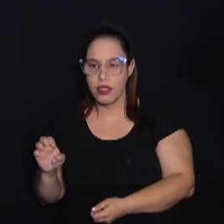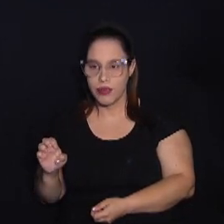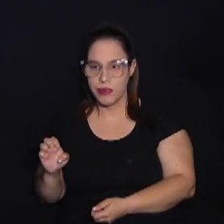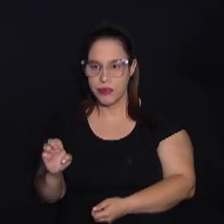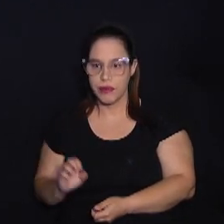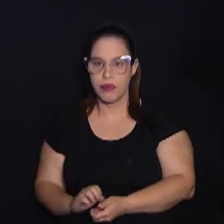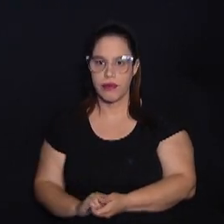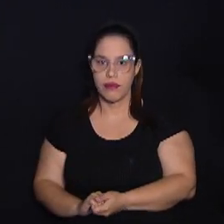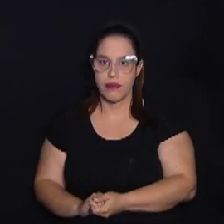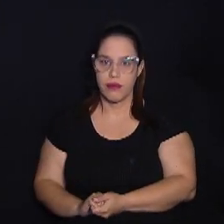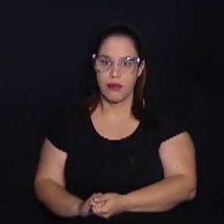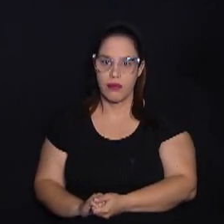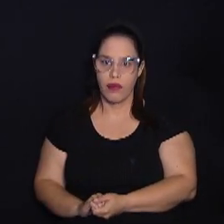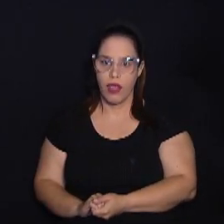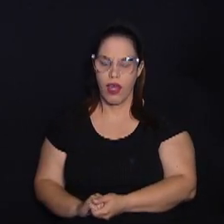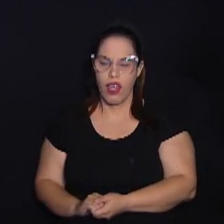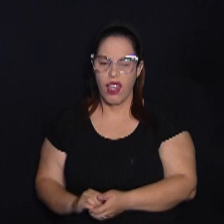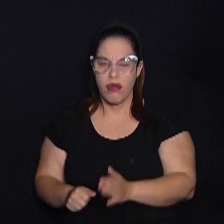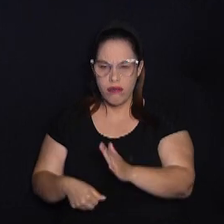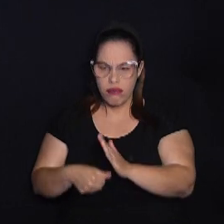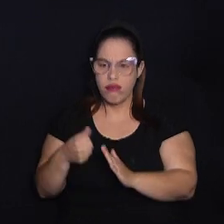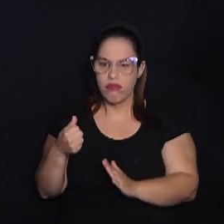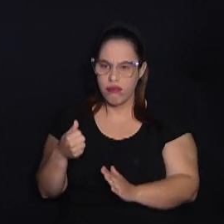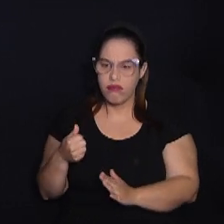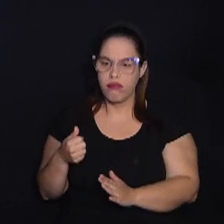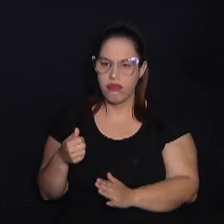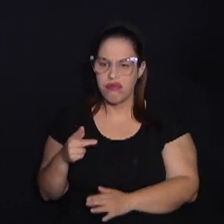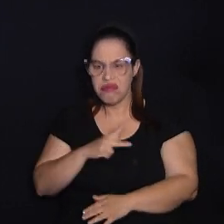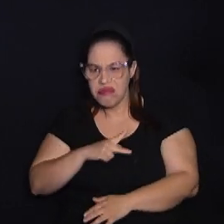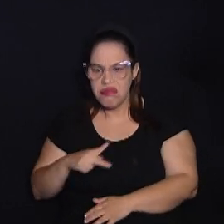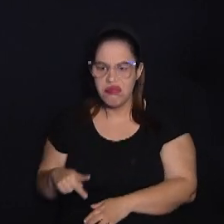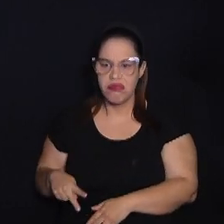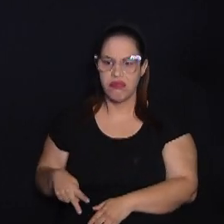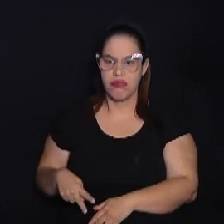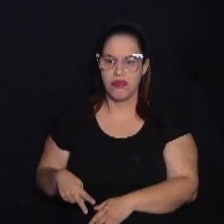E queria primeiramente, senhor presidente,